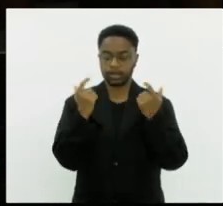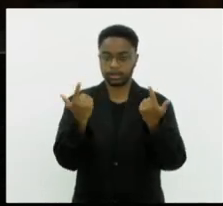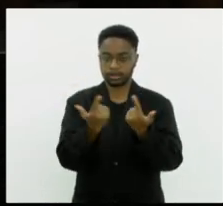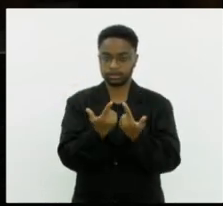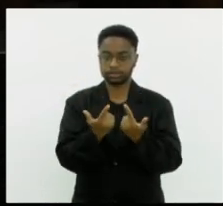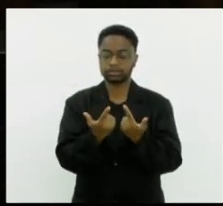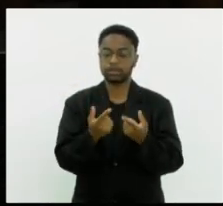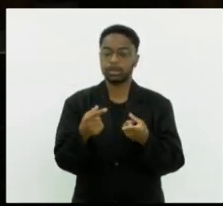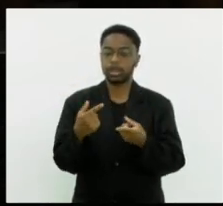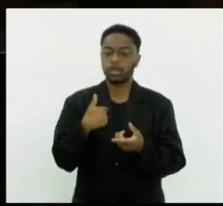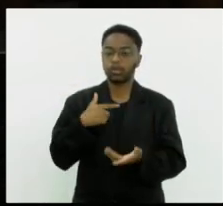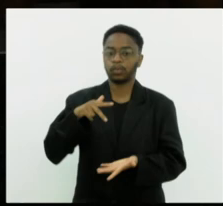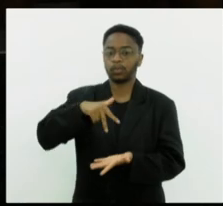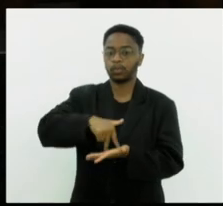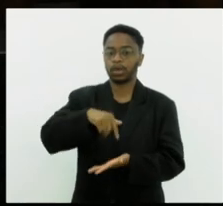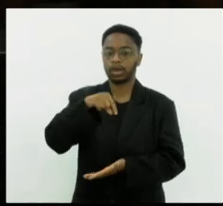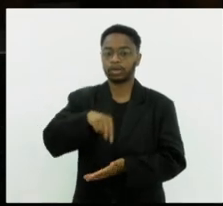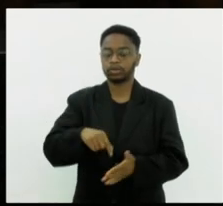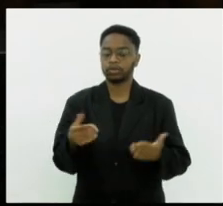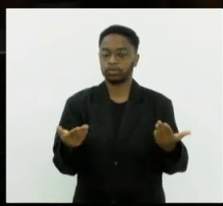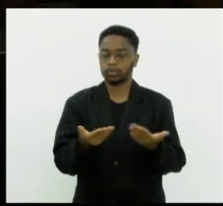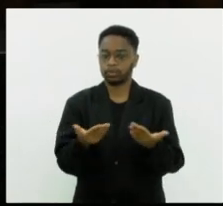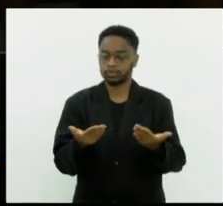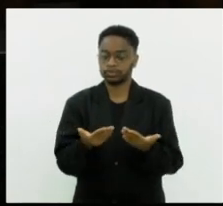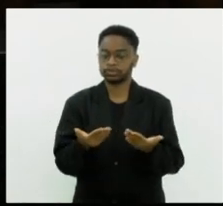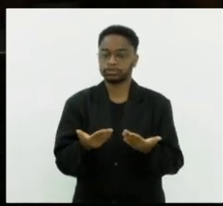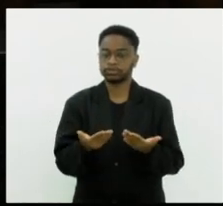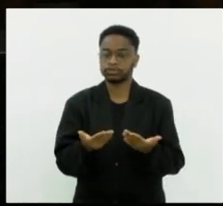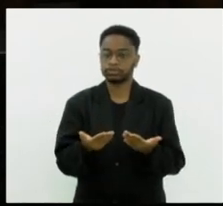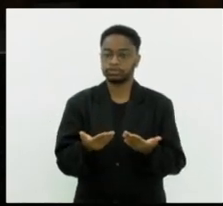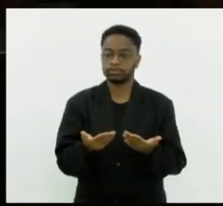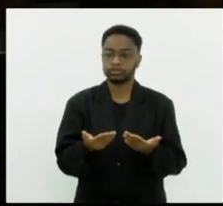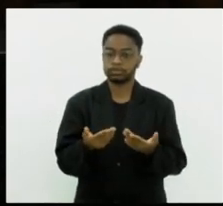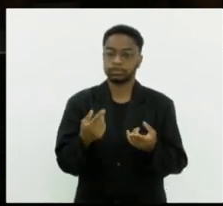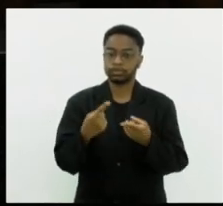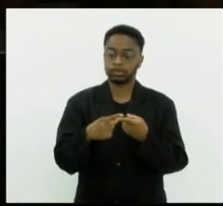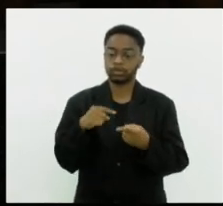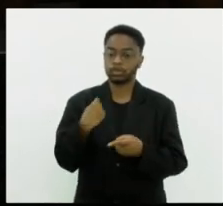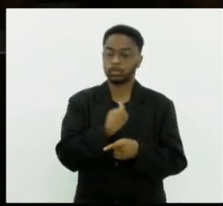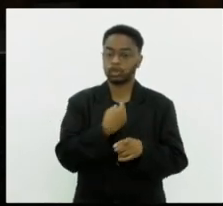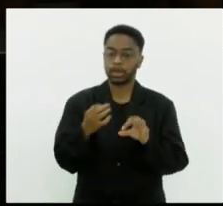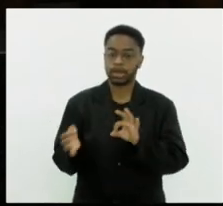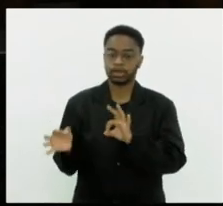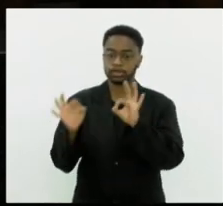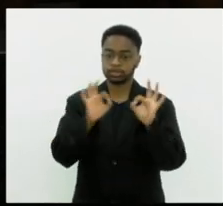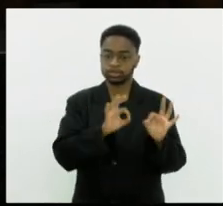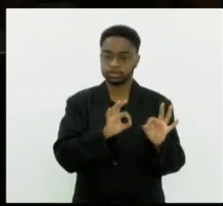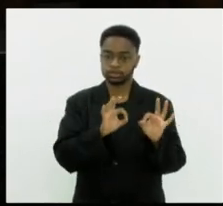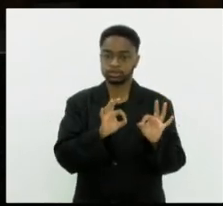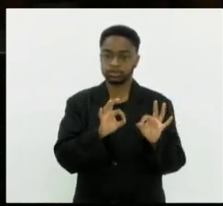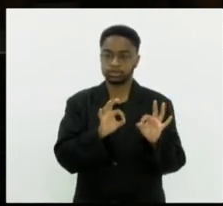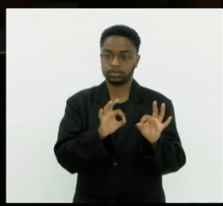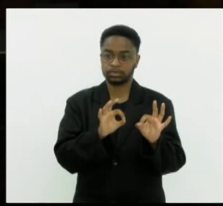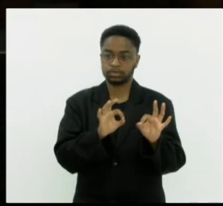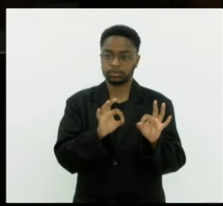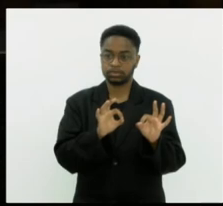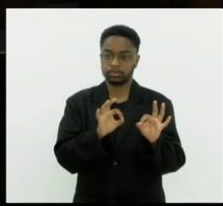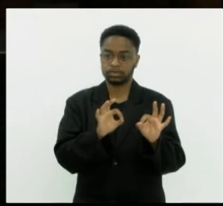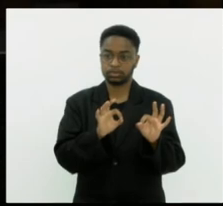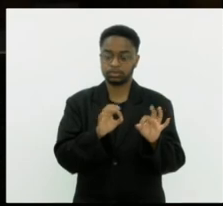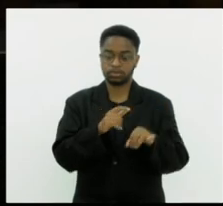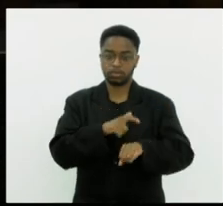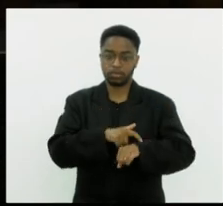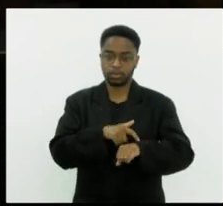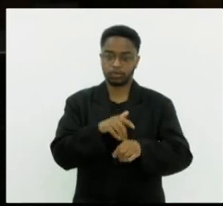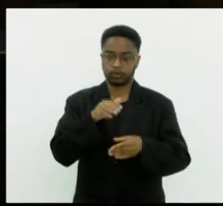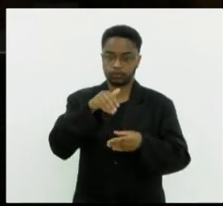que me faz vir até essa tribuna hoje foi justamente o que nós assistimos no expediente aqui de votação